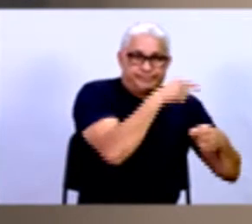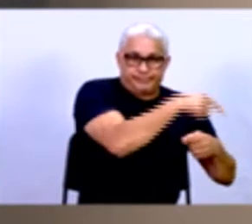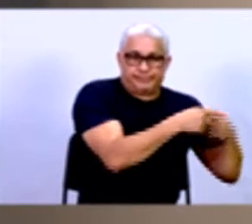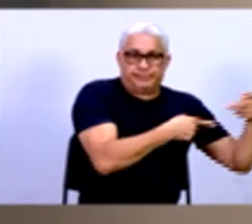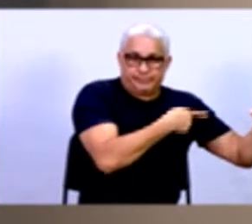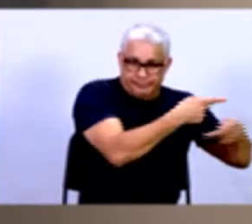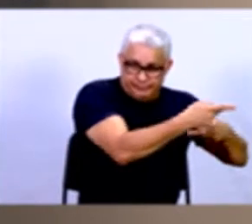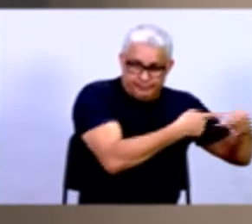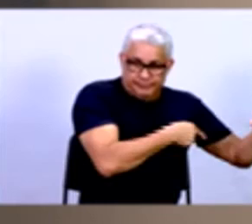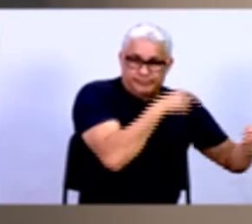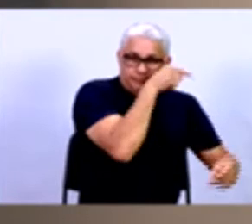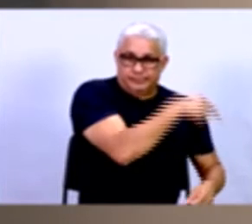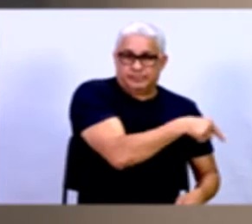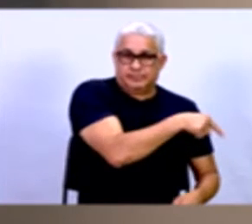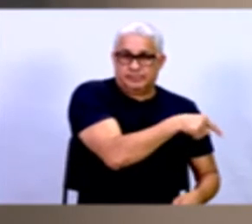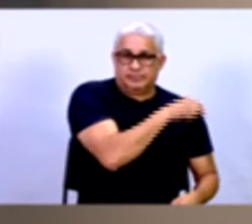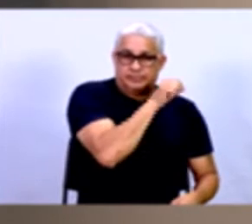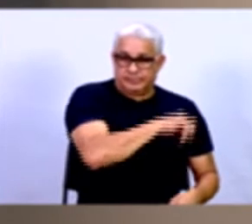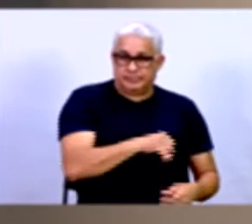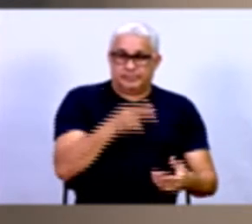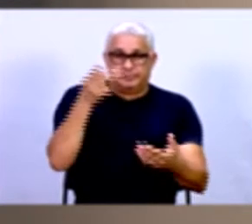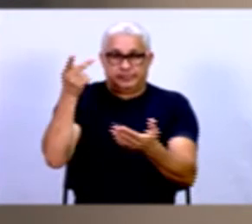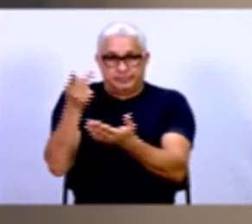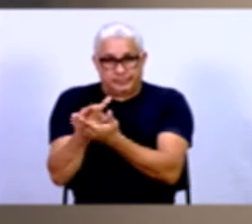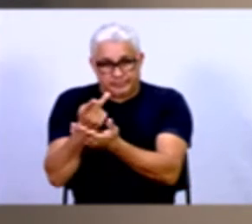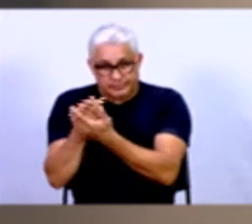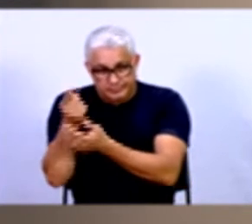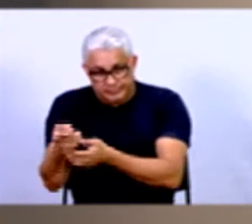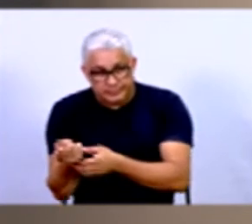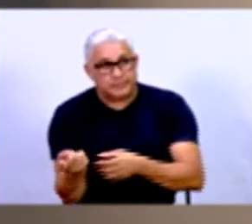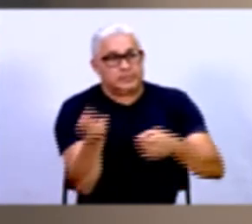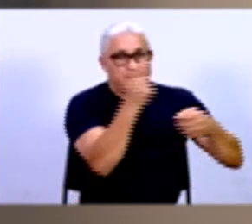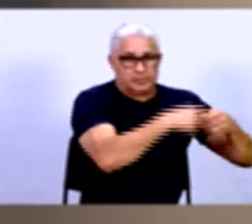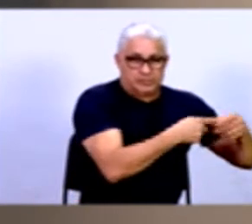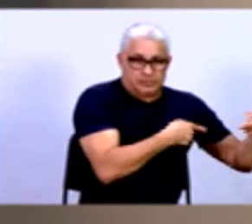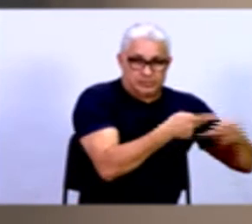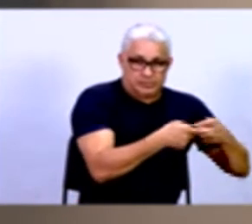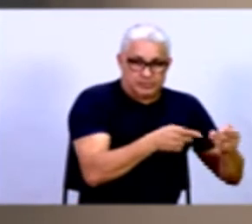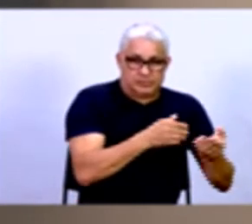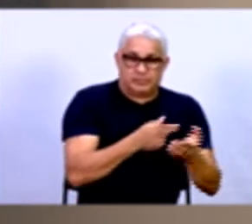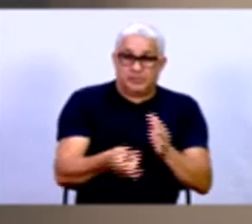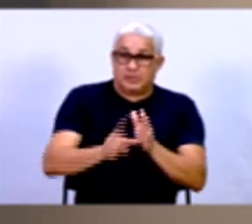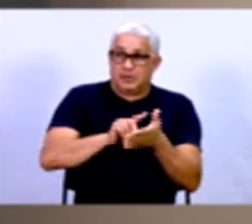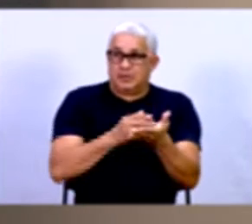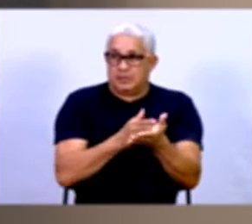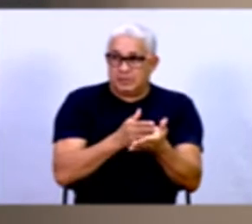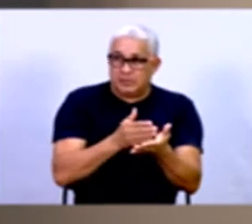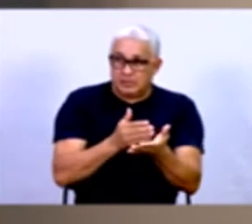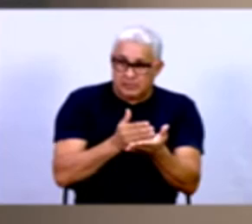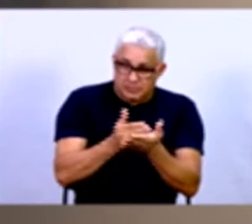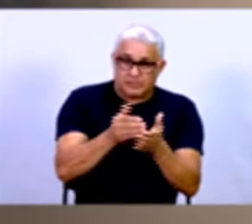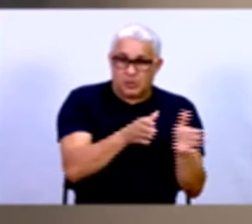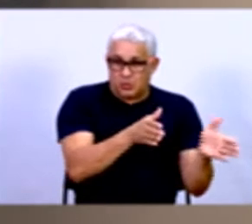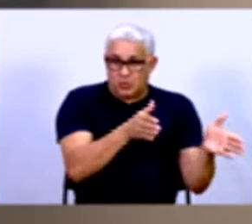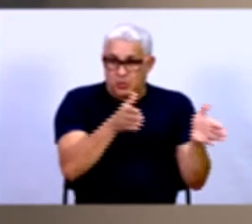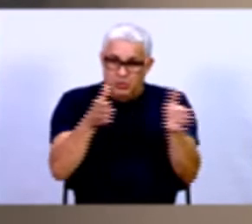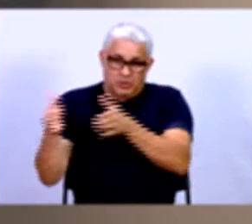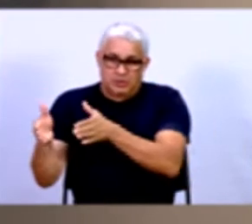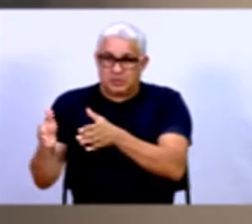né? Então, se não deu certo, se não surtiu efeito, vamos voltar ao planejamento antes de continuar e ter um resultado ruim